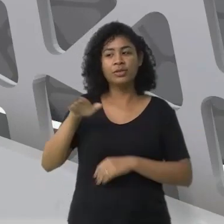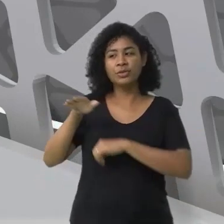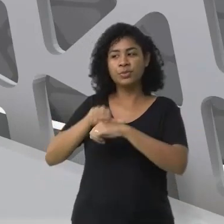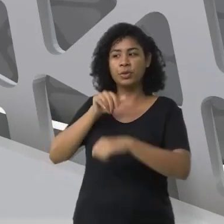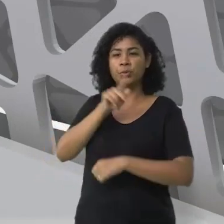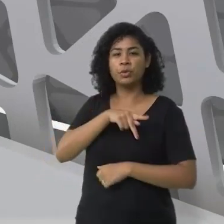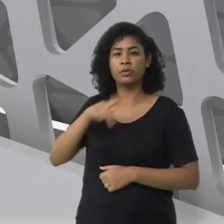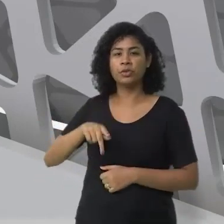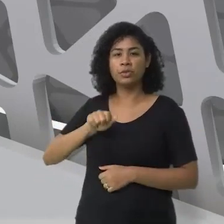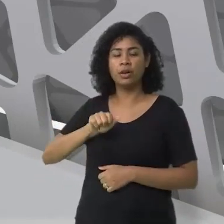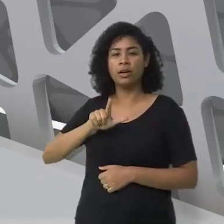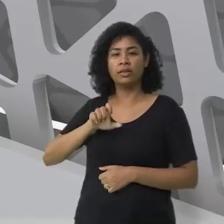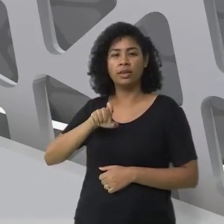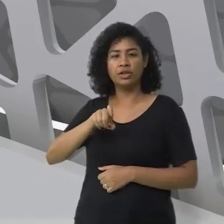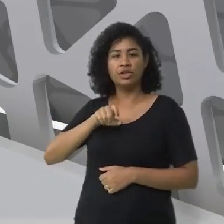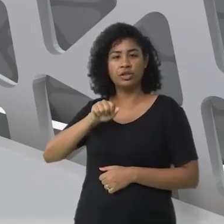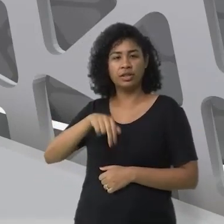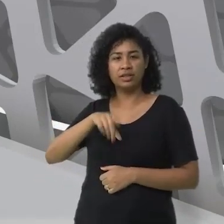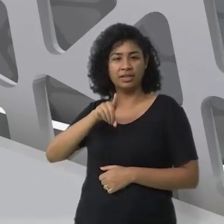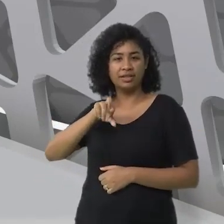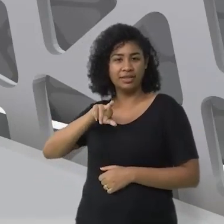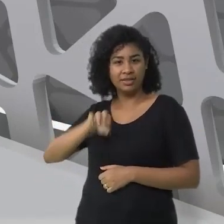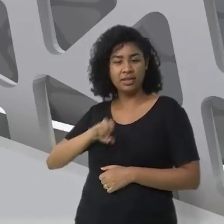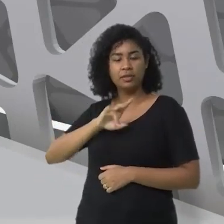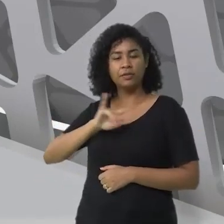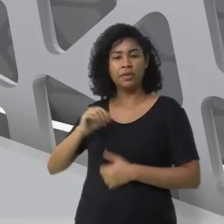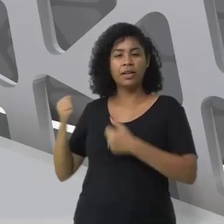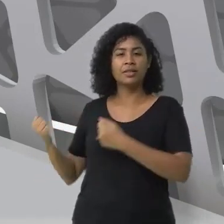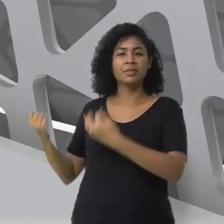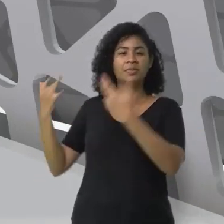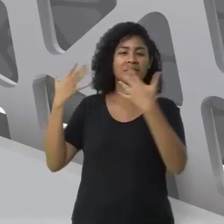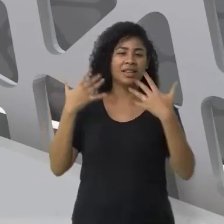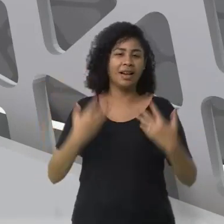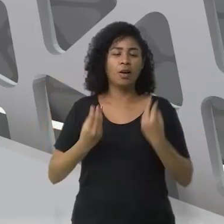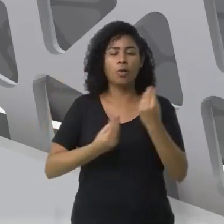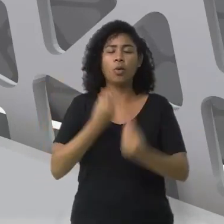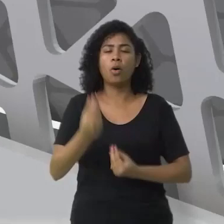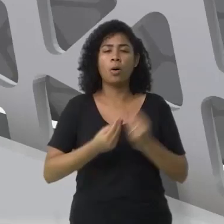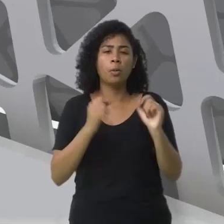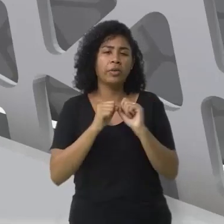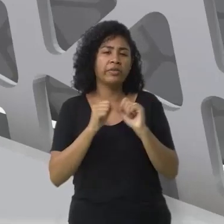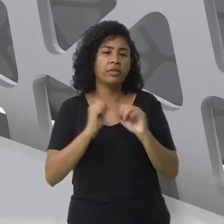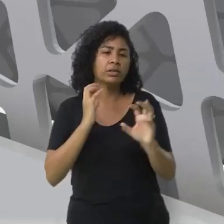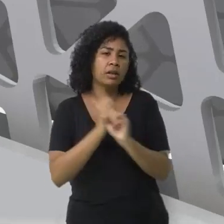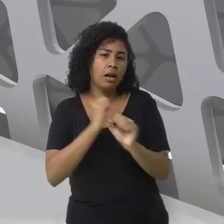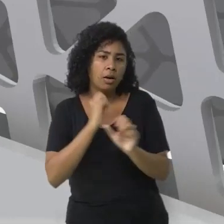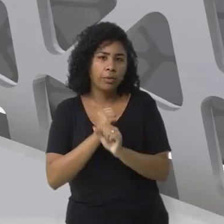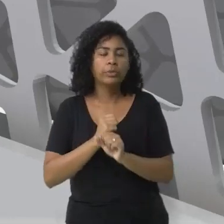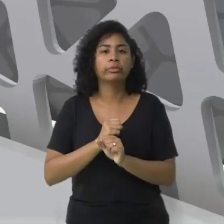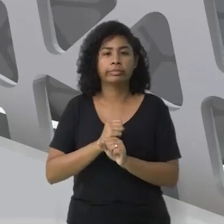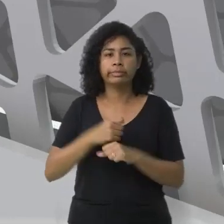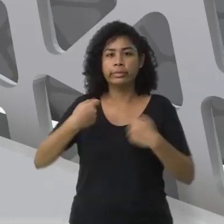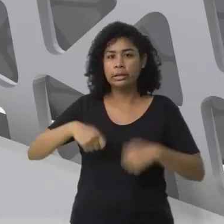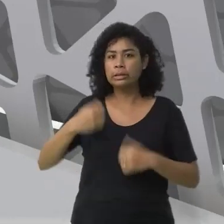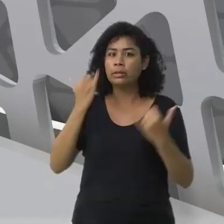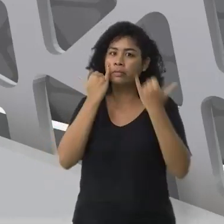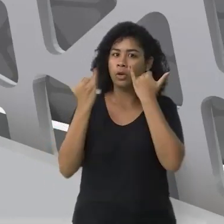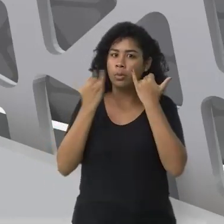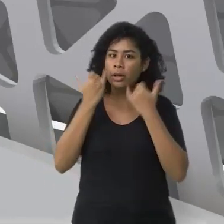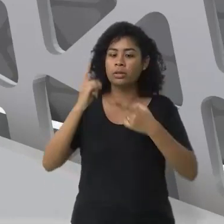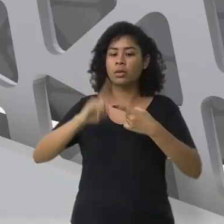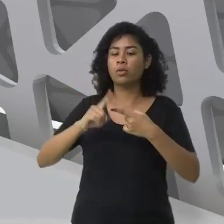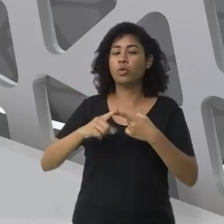professor Alexandre, que vai nos ajudar, né, a fazer esse cálculo aí, sabendo a quantidade de habitantes do Brasil